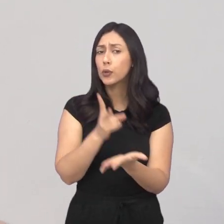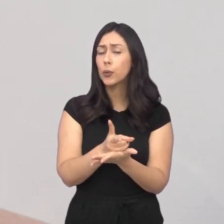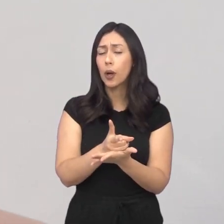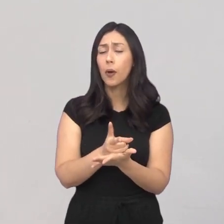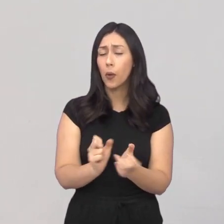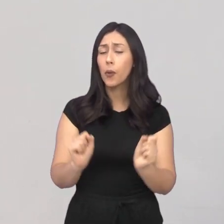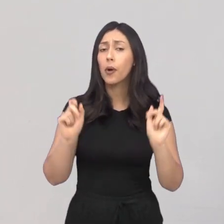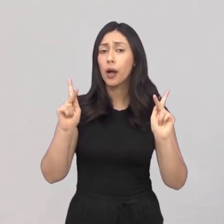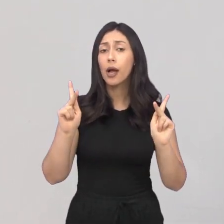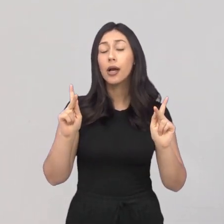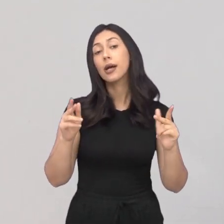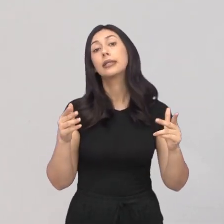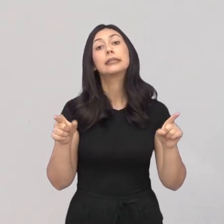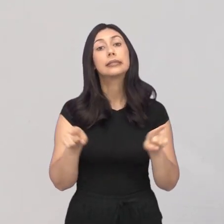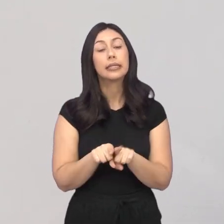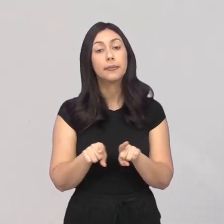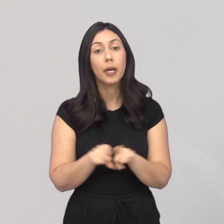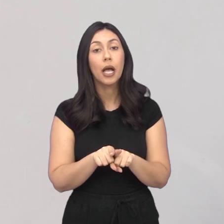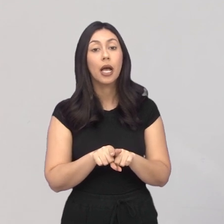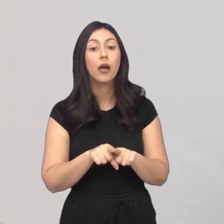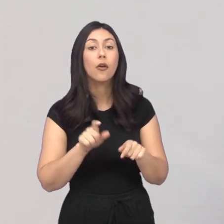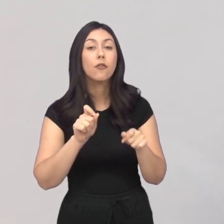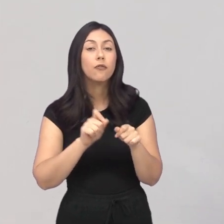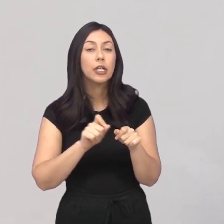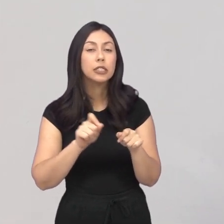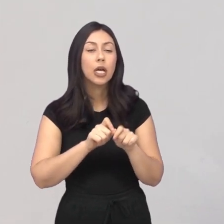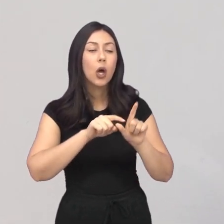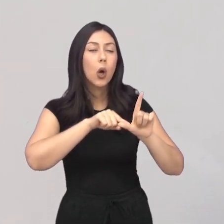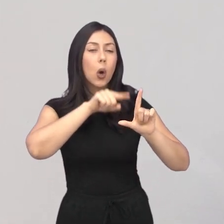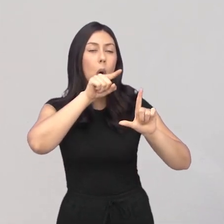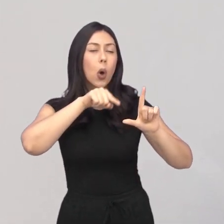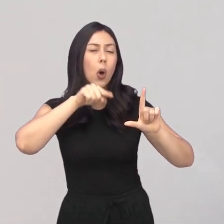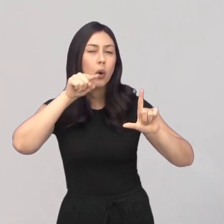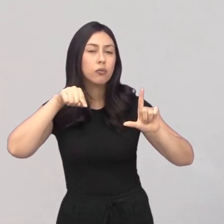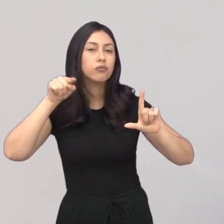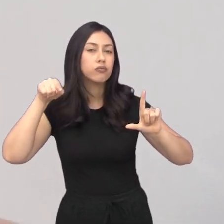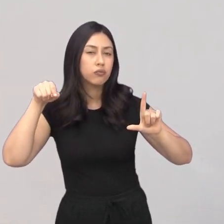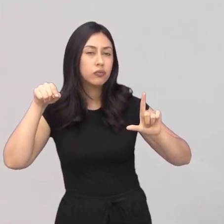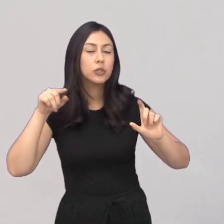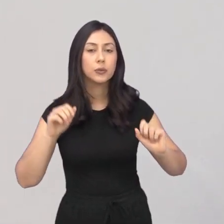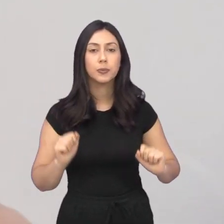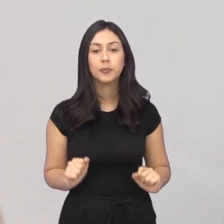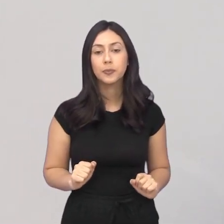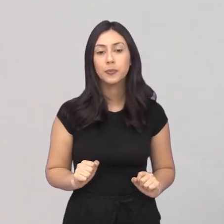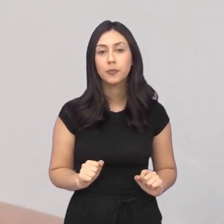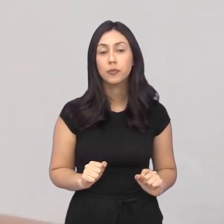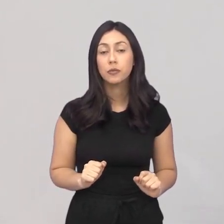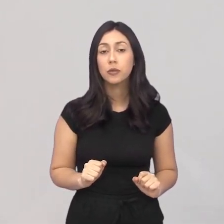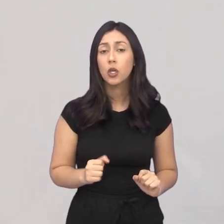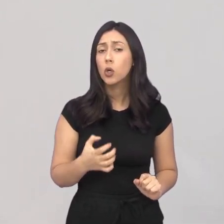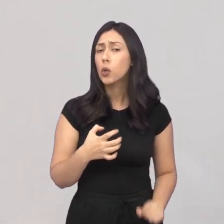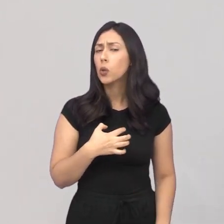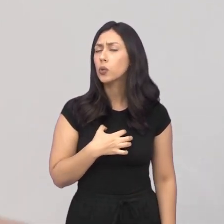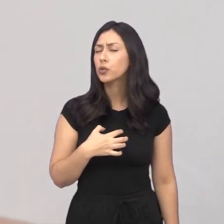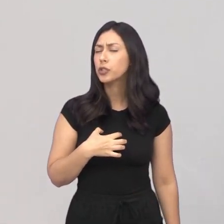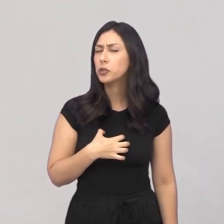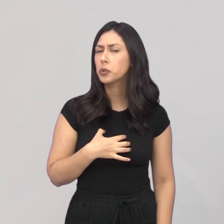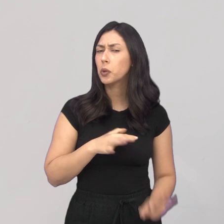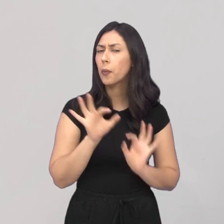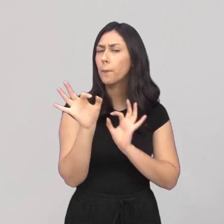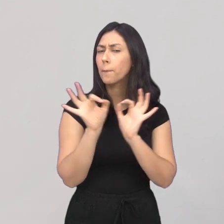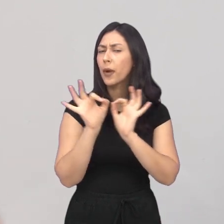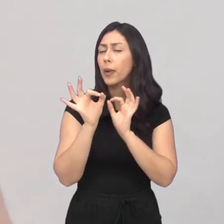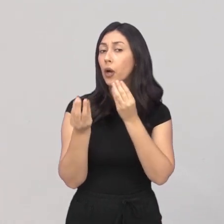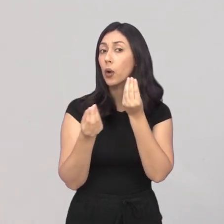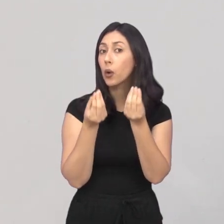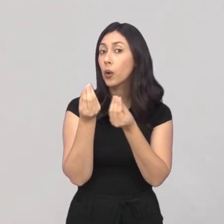Certo? E vamos fazer um gráfico disso aqui. Um jeito de fazer o gráfico bom